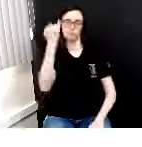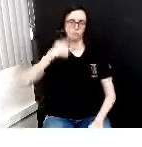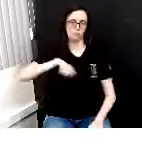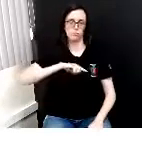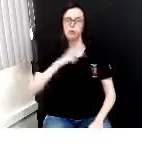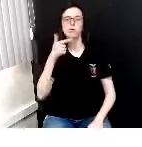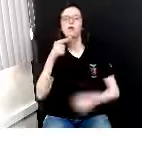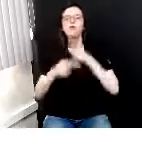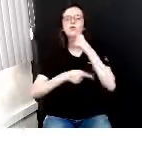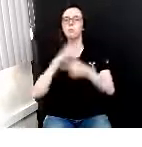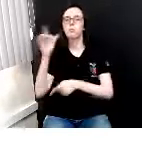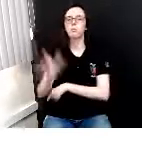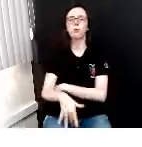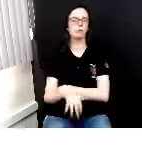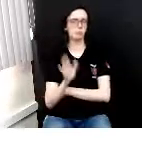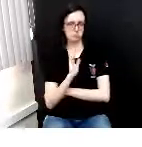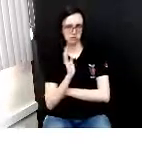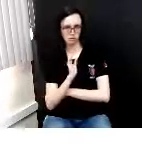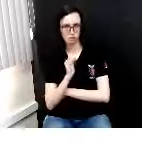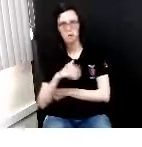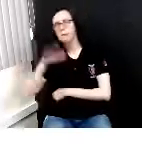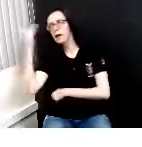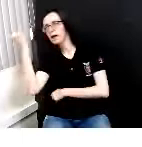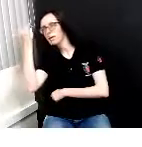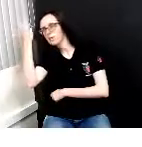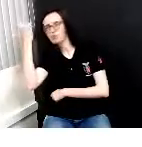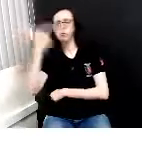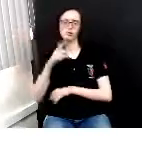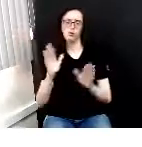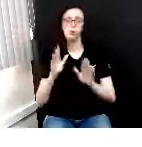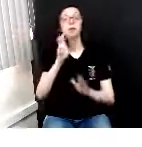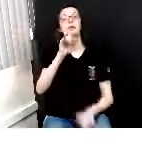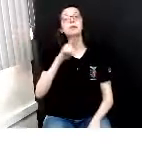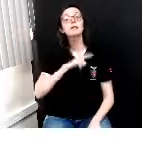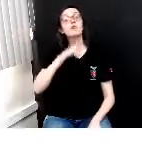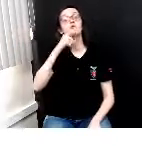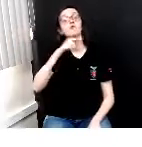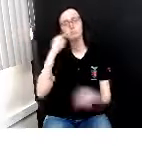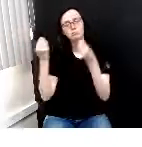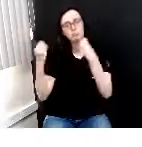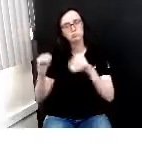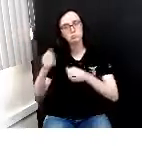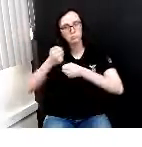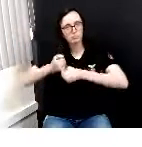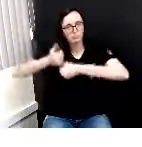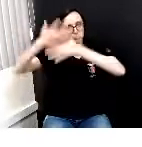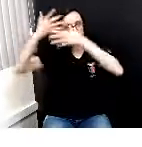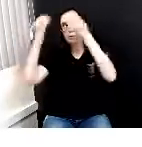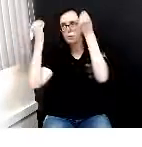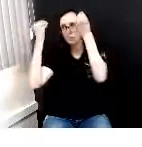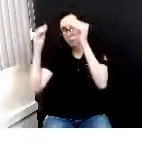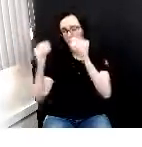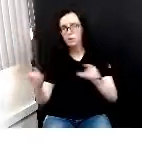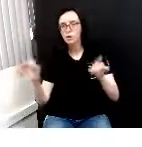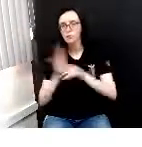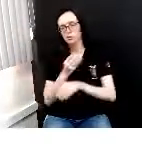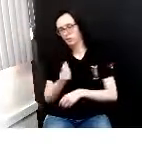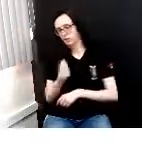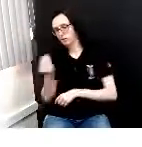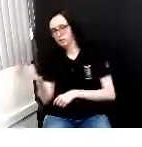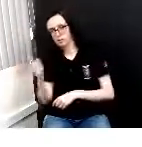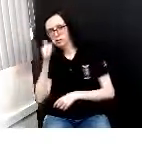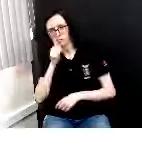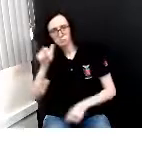tem uma dúvida que é menor do que a outra. Então, se tem alguma dúvida, posta aí no chat, né, que a gente vai passar aqui para a doutora, né,